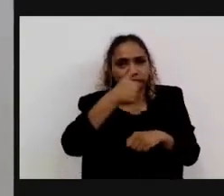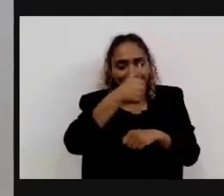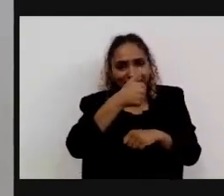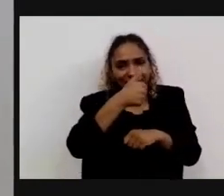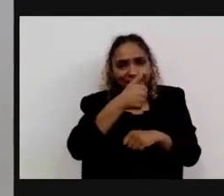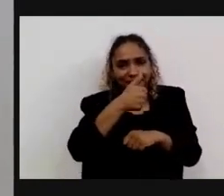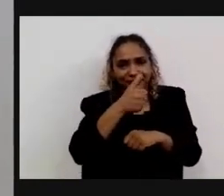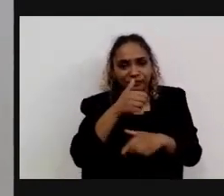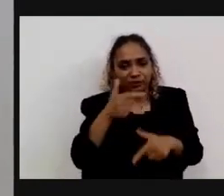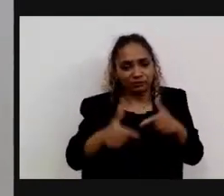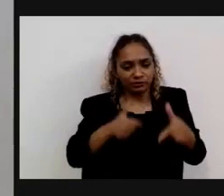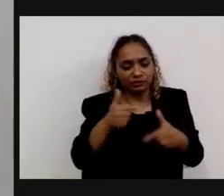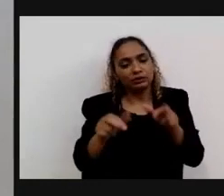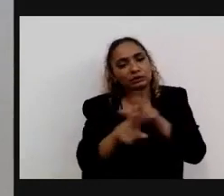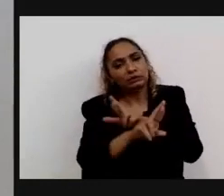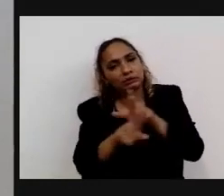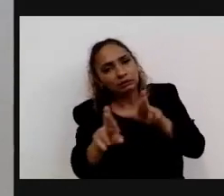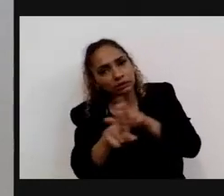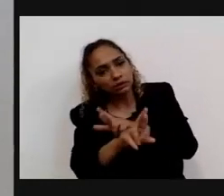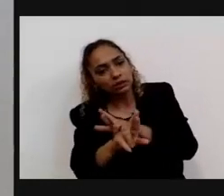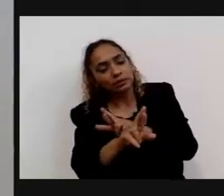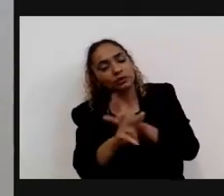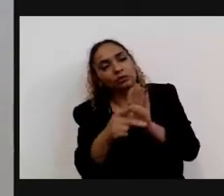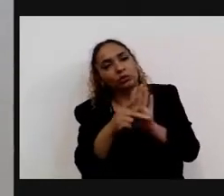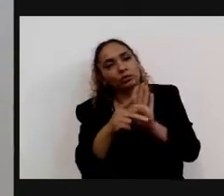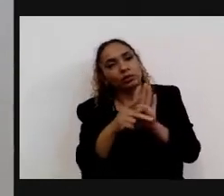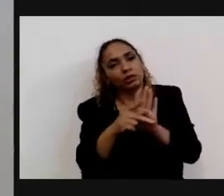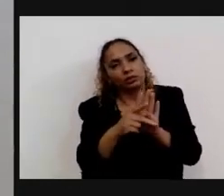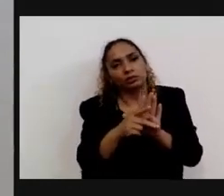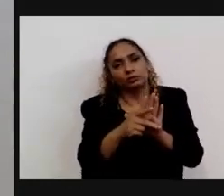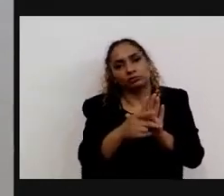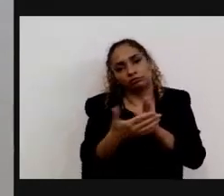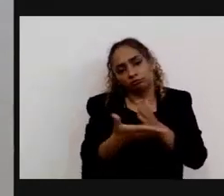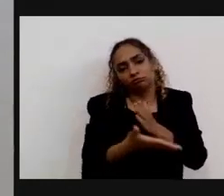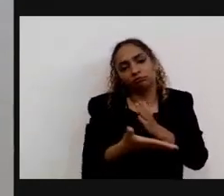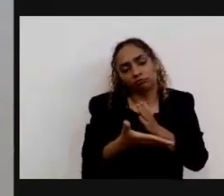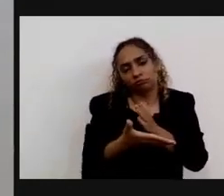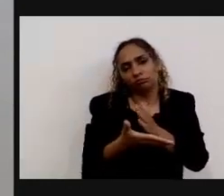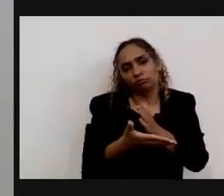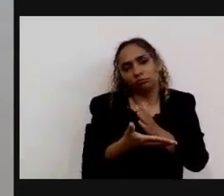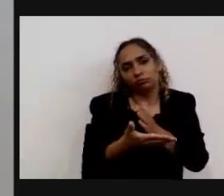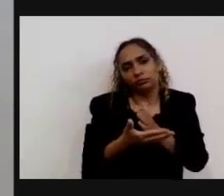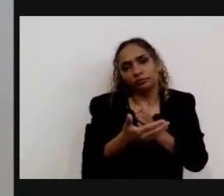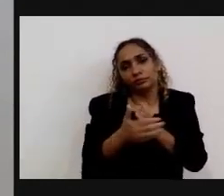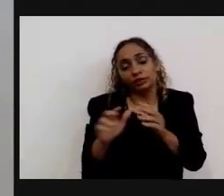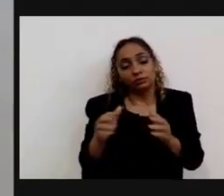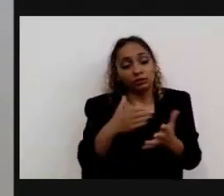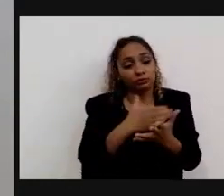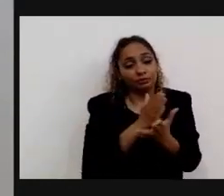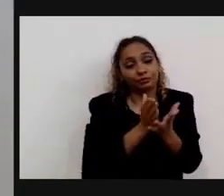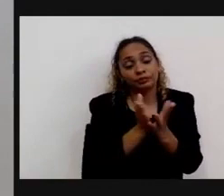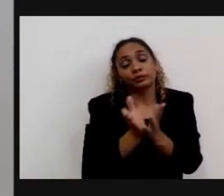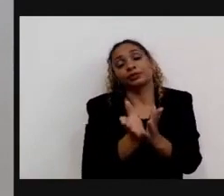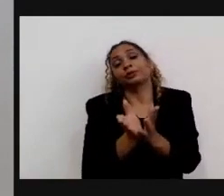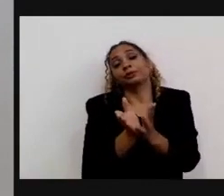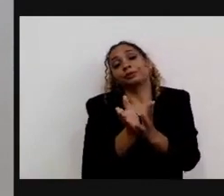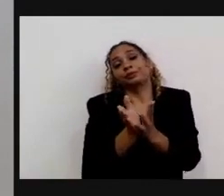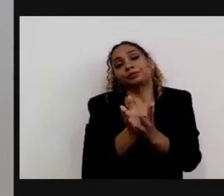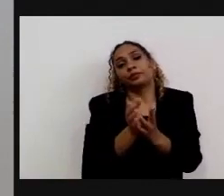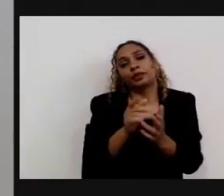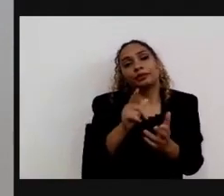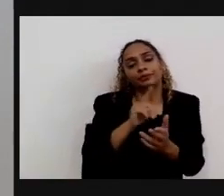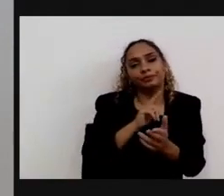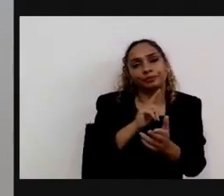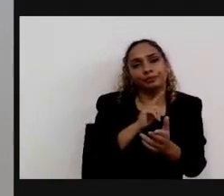vão investir na rede de relacionamento delas para ocupar cargo Então as pessoas têm esses dois caminhos assim para